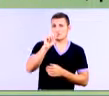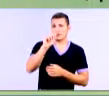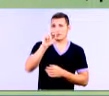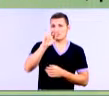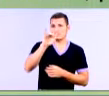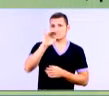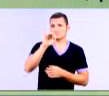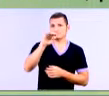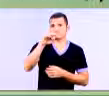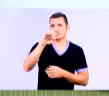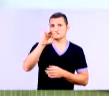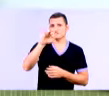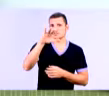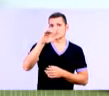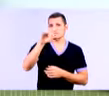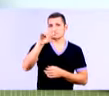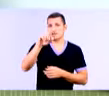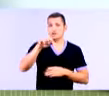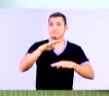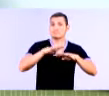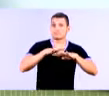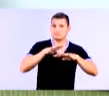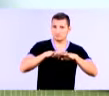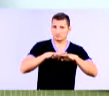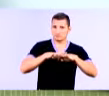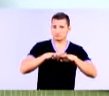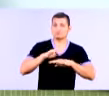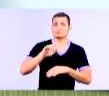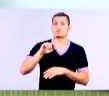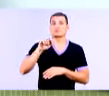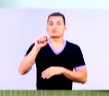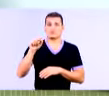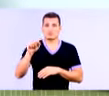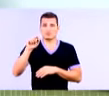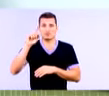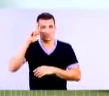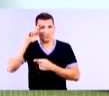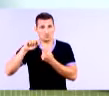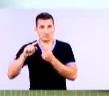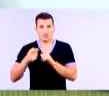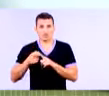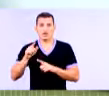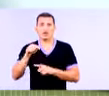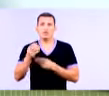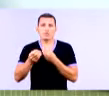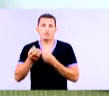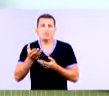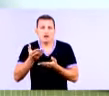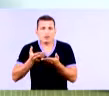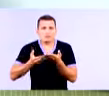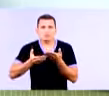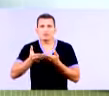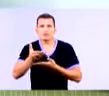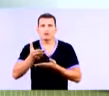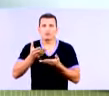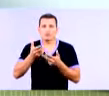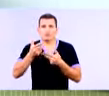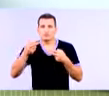cálculos matemáticos, operações matemáticas. Operações lógicas, gente, é quando eu quero relacionar alguma coisa,